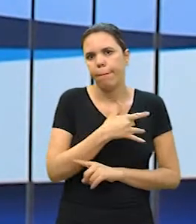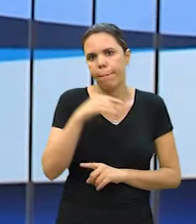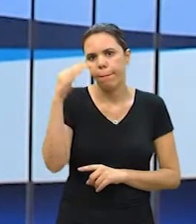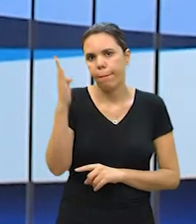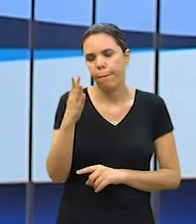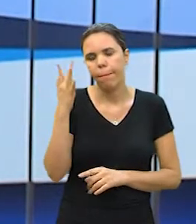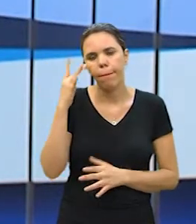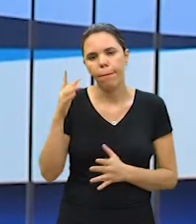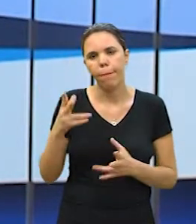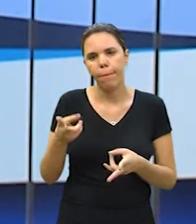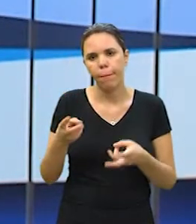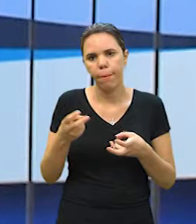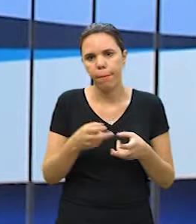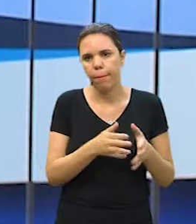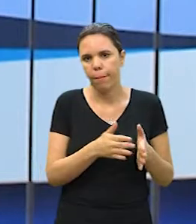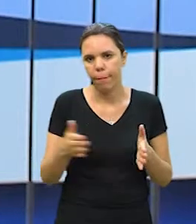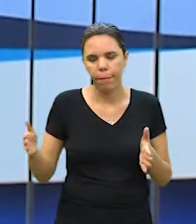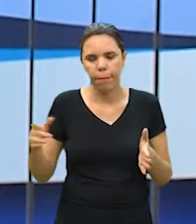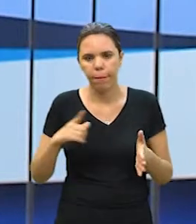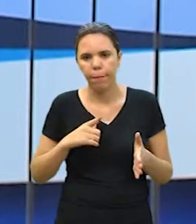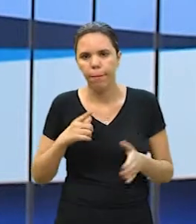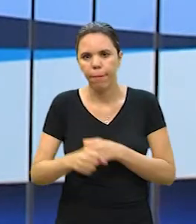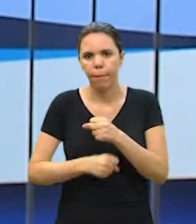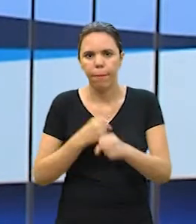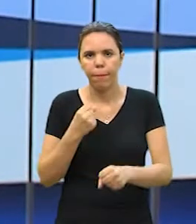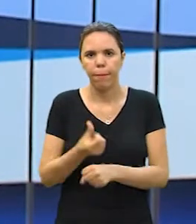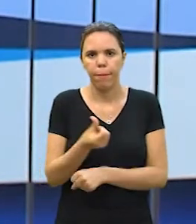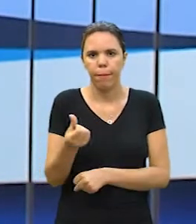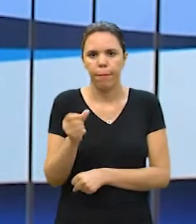Saúde, no Brasil, estima-se que este ano teremos